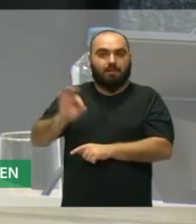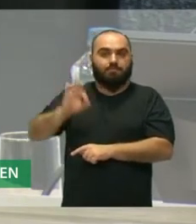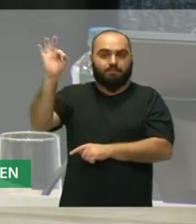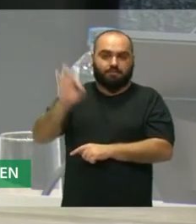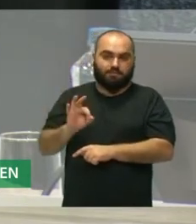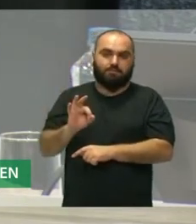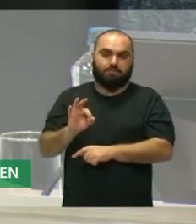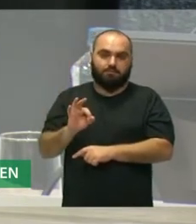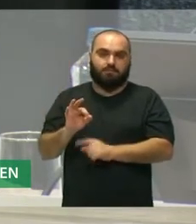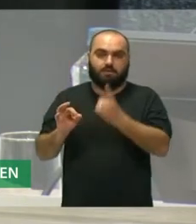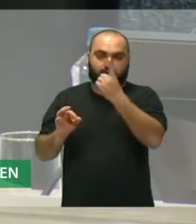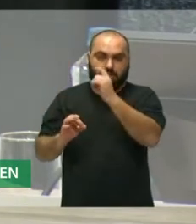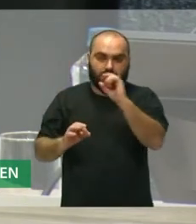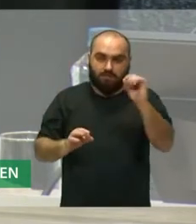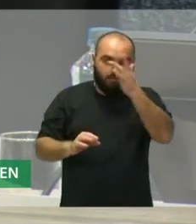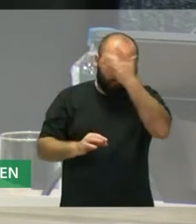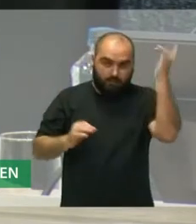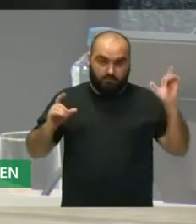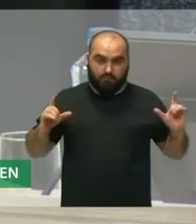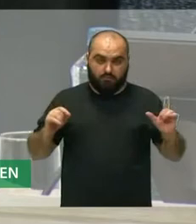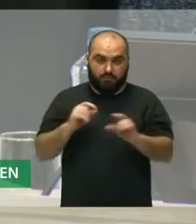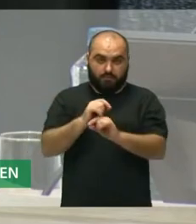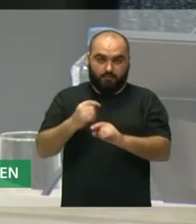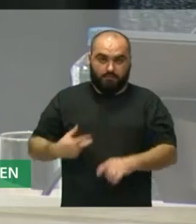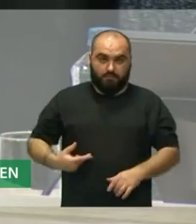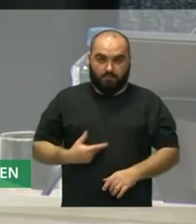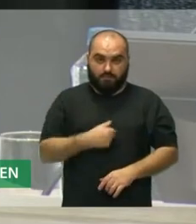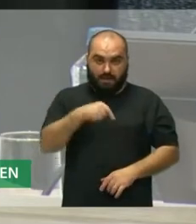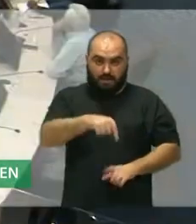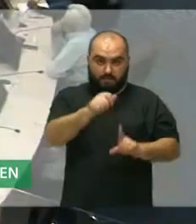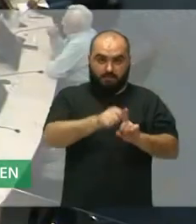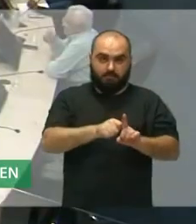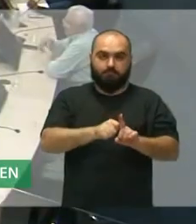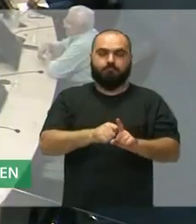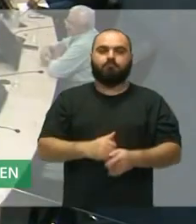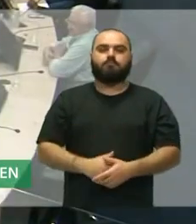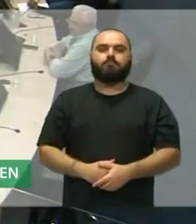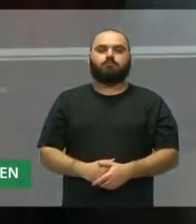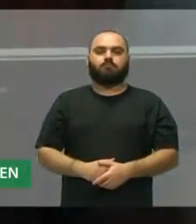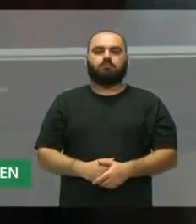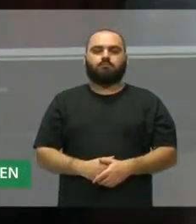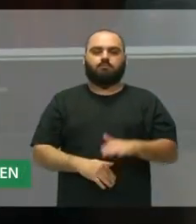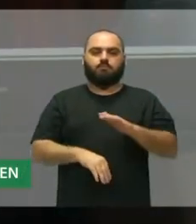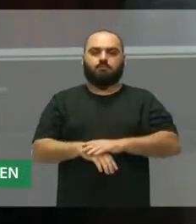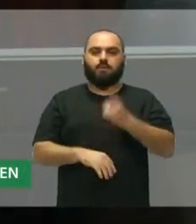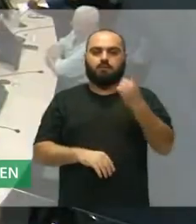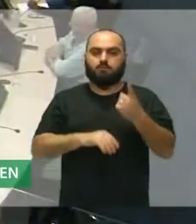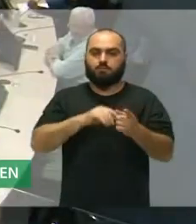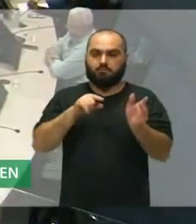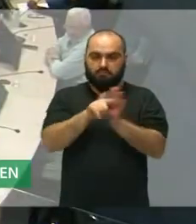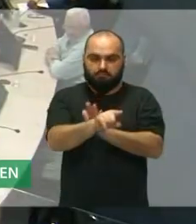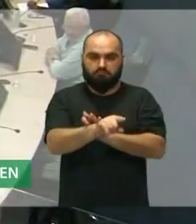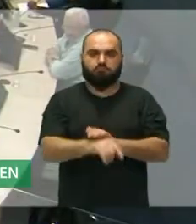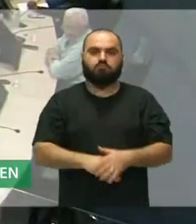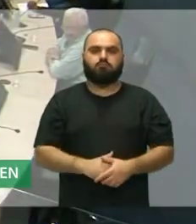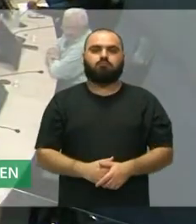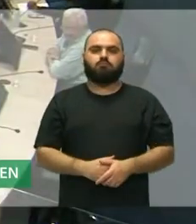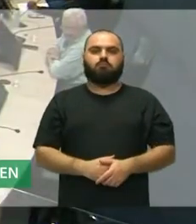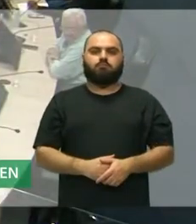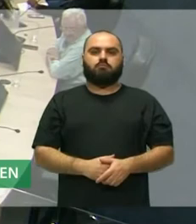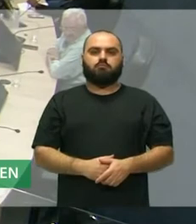100 pacientes oncológicos operados esse mês. Próxima pergunta.